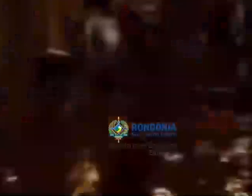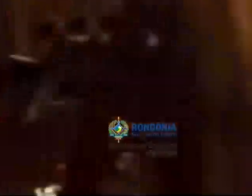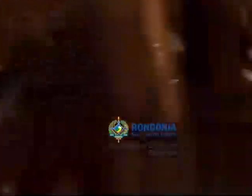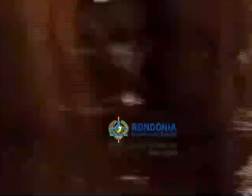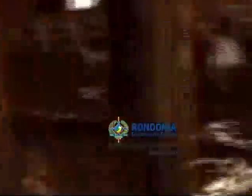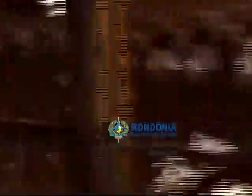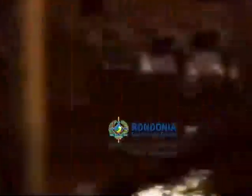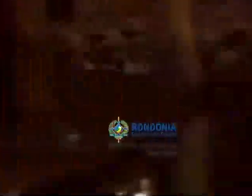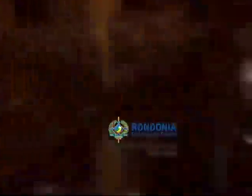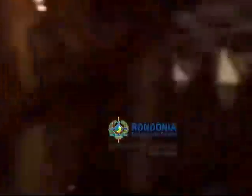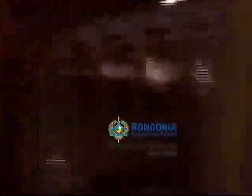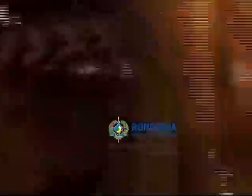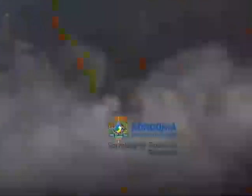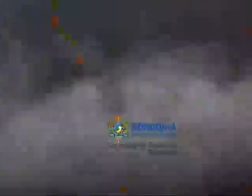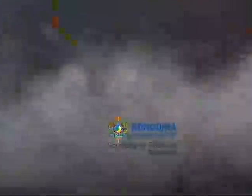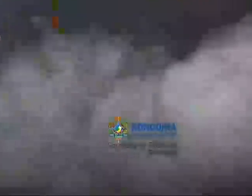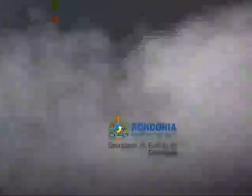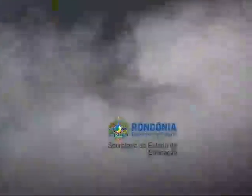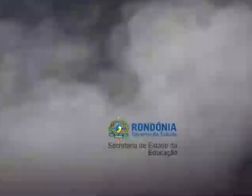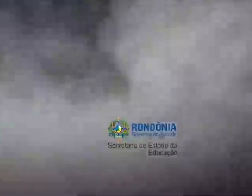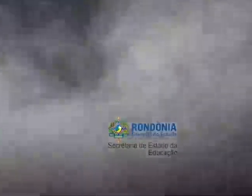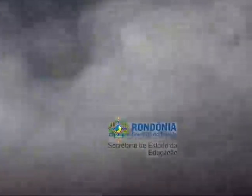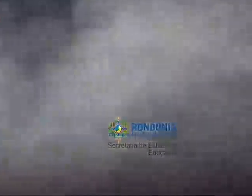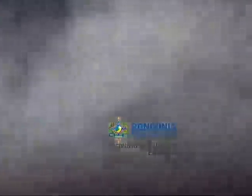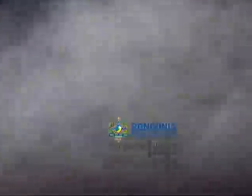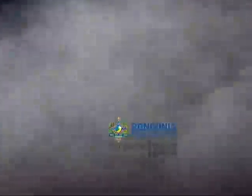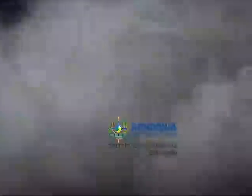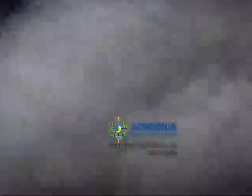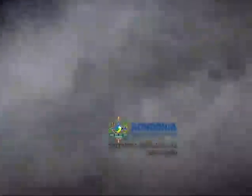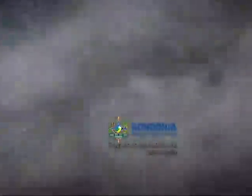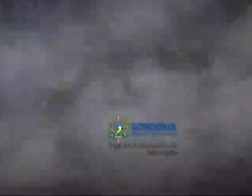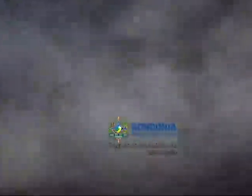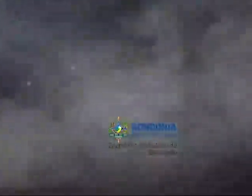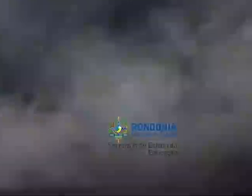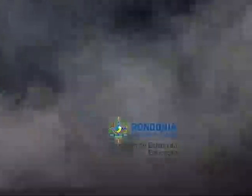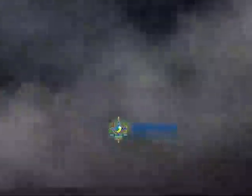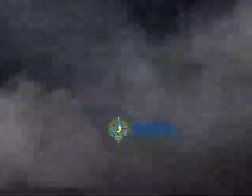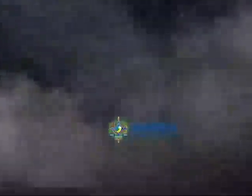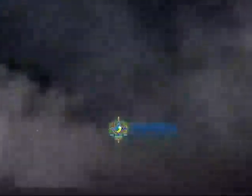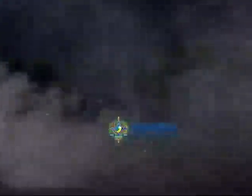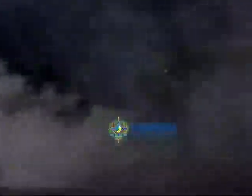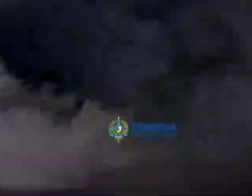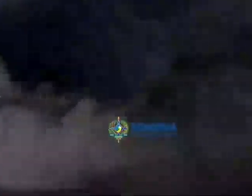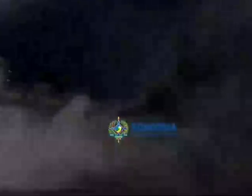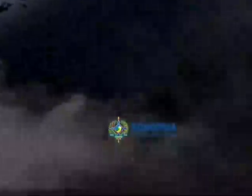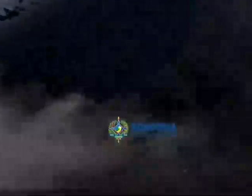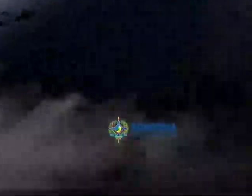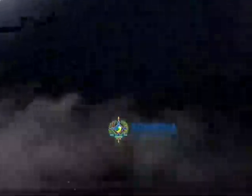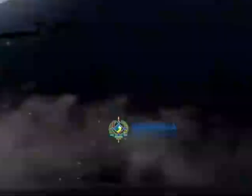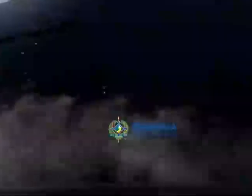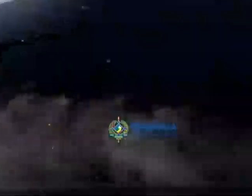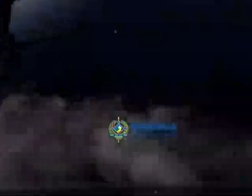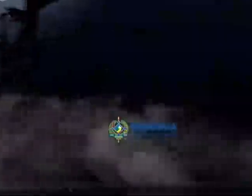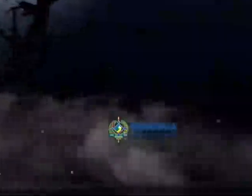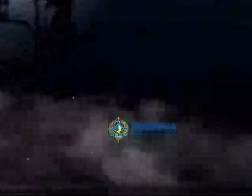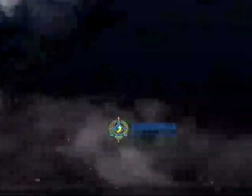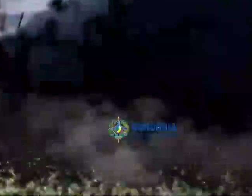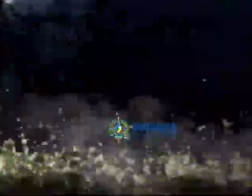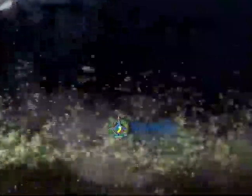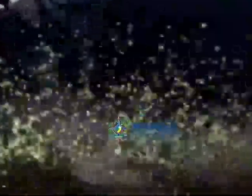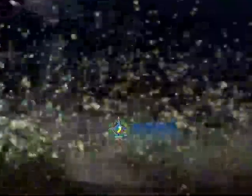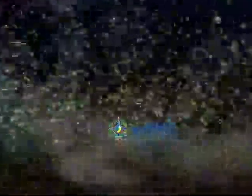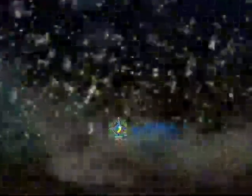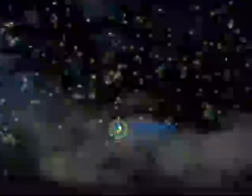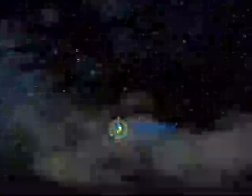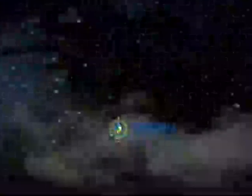É a lenda da Cobra Grande. Viu só a diversidade de lendas que fizeram histórias na nossa região? Então até a